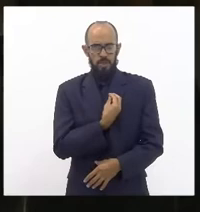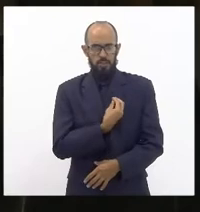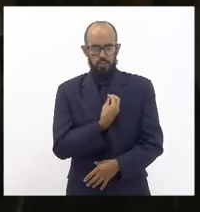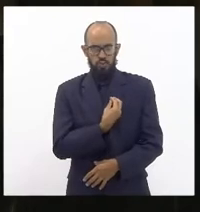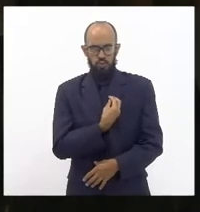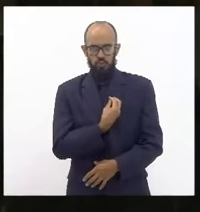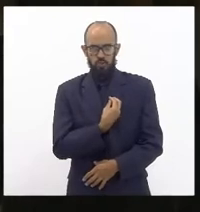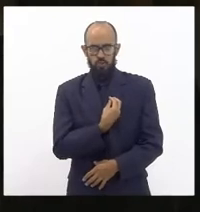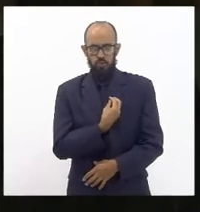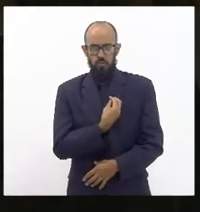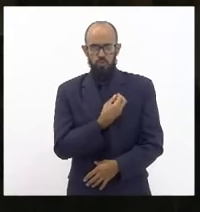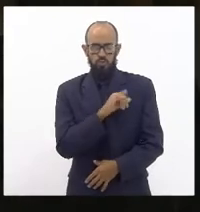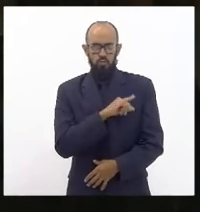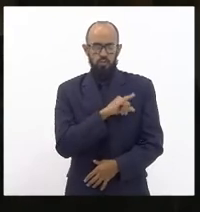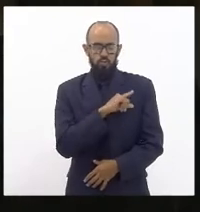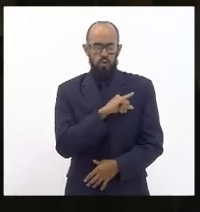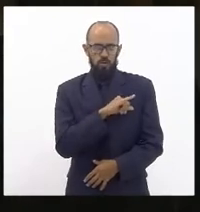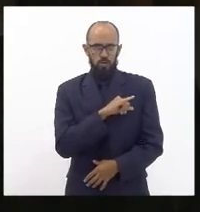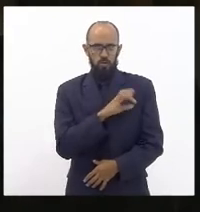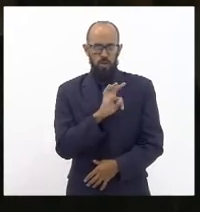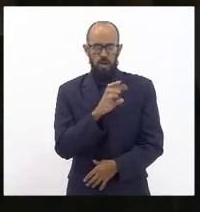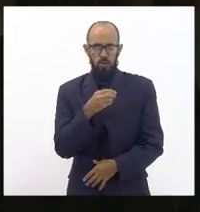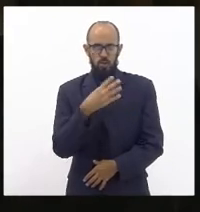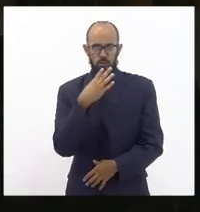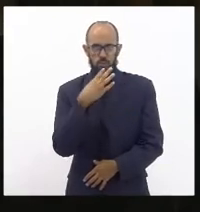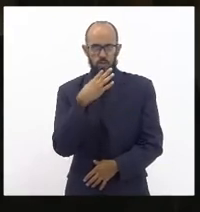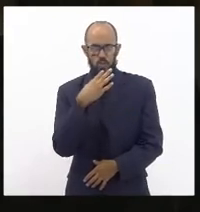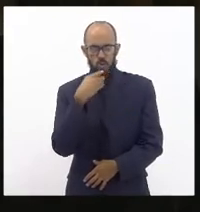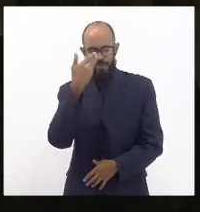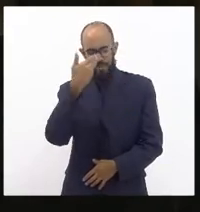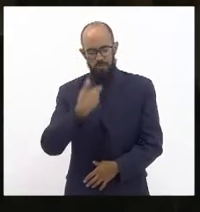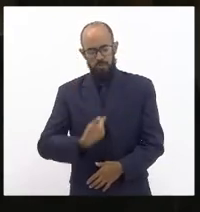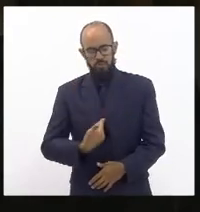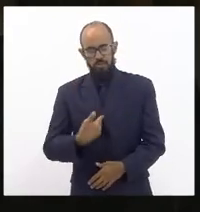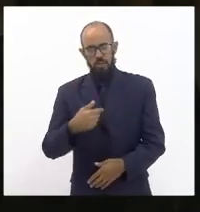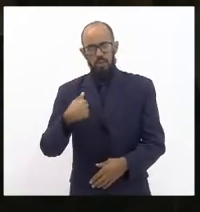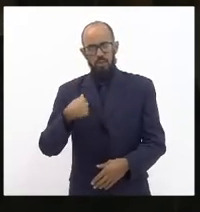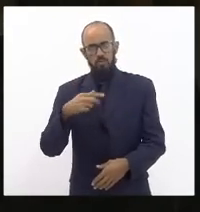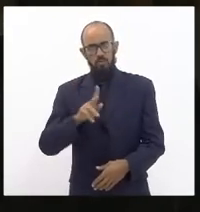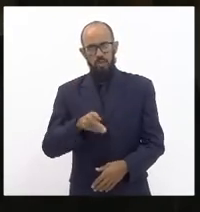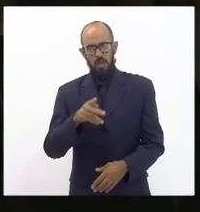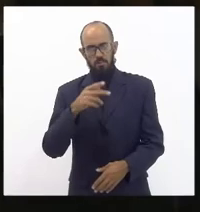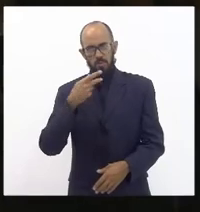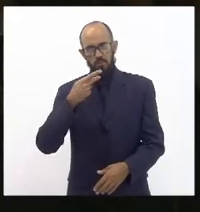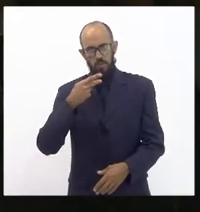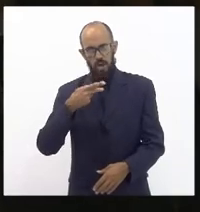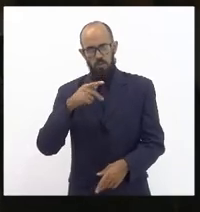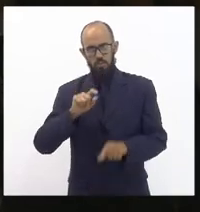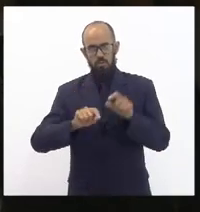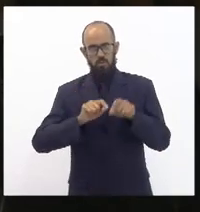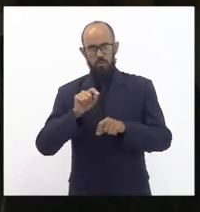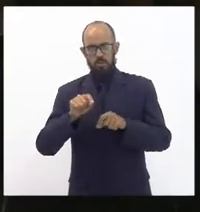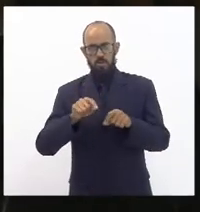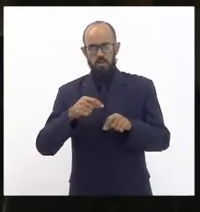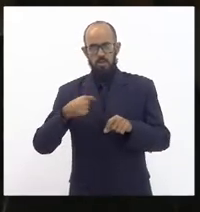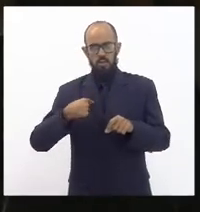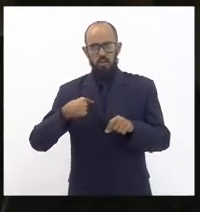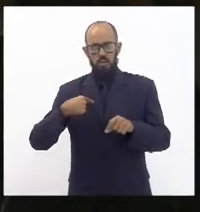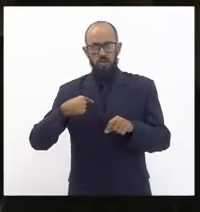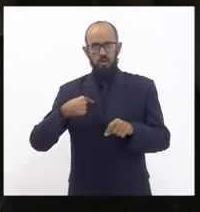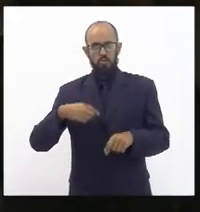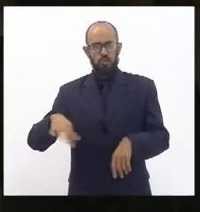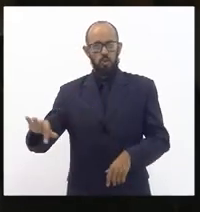para todo mundo que me conhece e eu faço questão de repetir todas as vezes que eu faço uso da palavra que eu sou